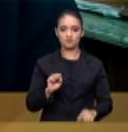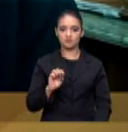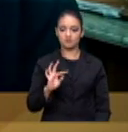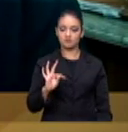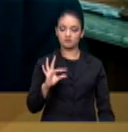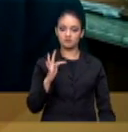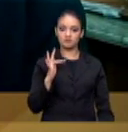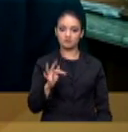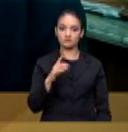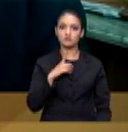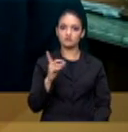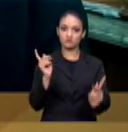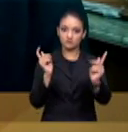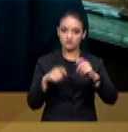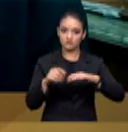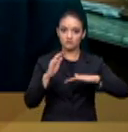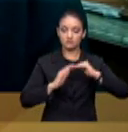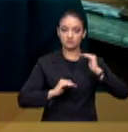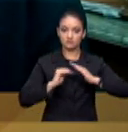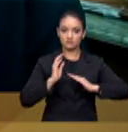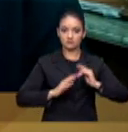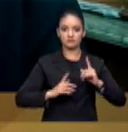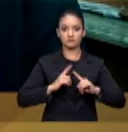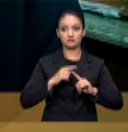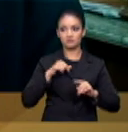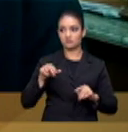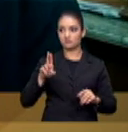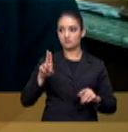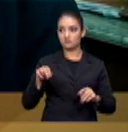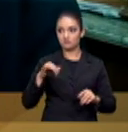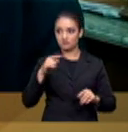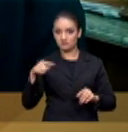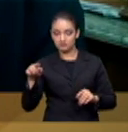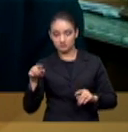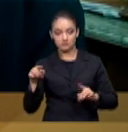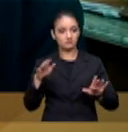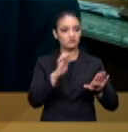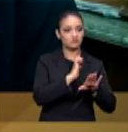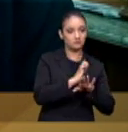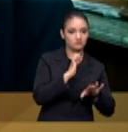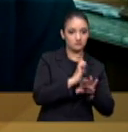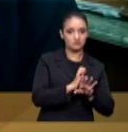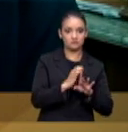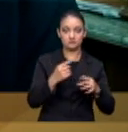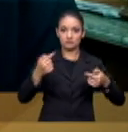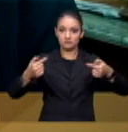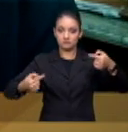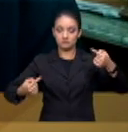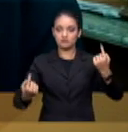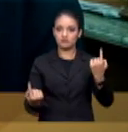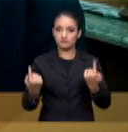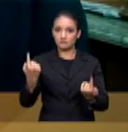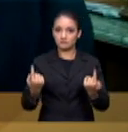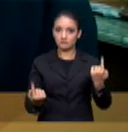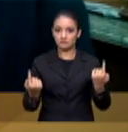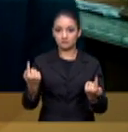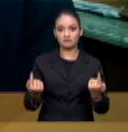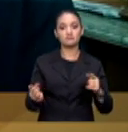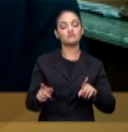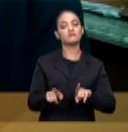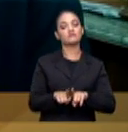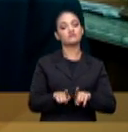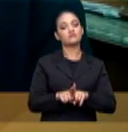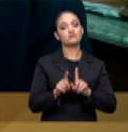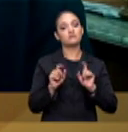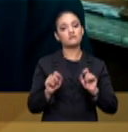Supremo ante a presença da União e Estado em polos opostos da lide, e a par